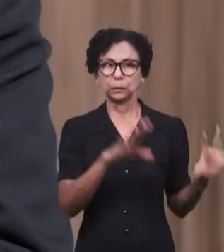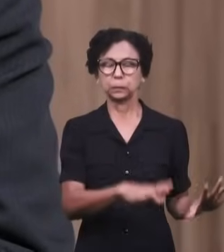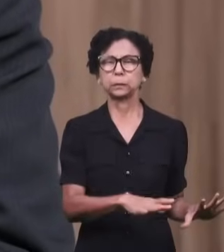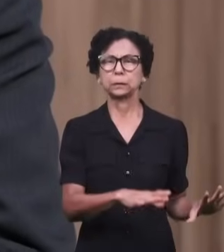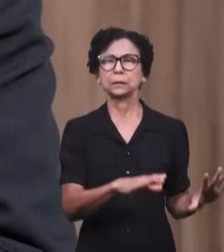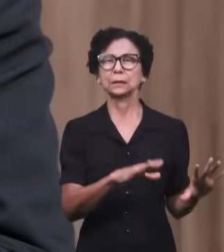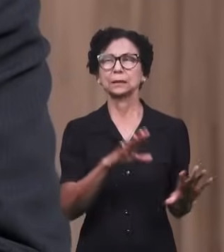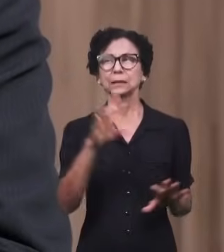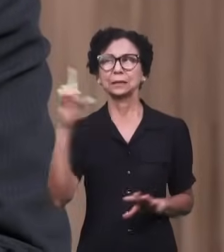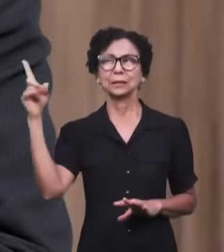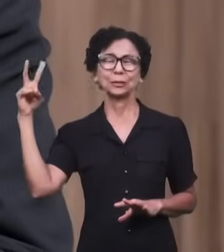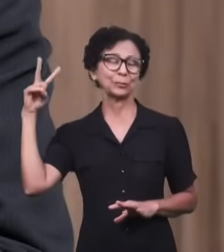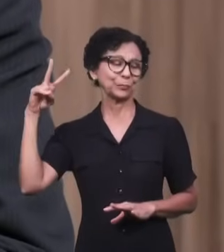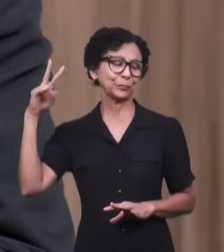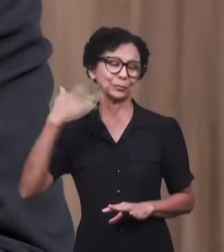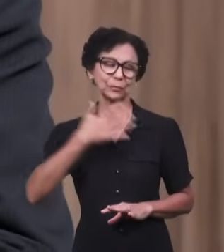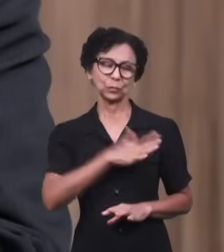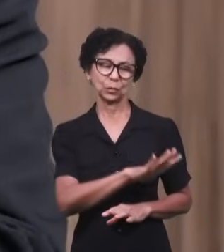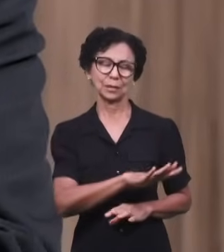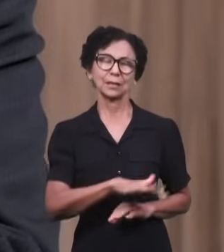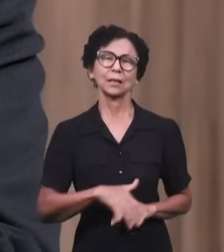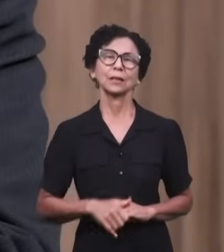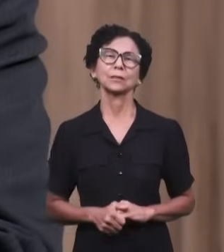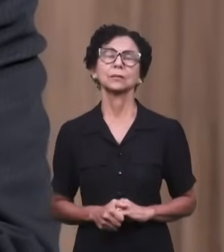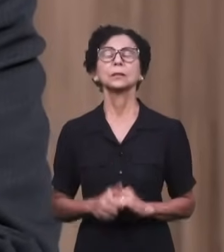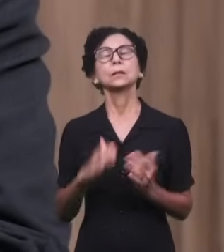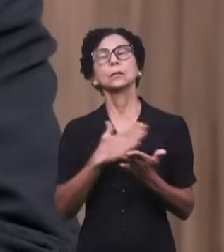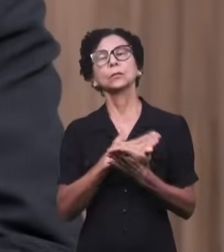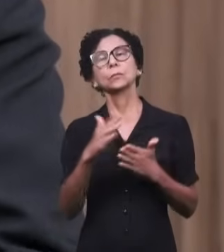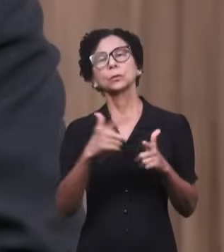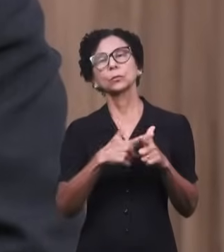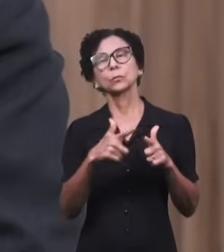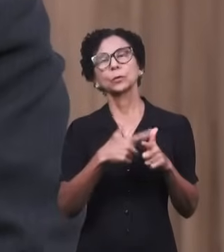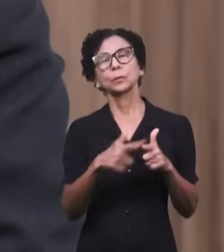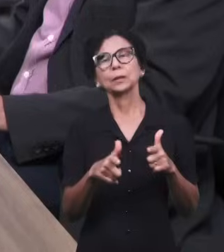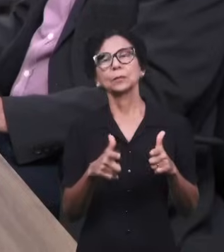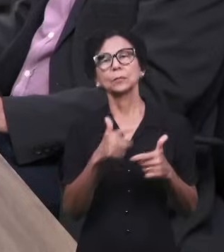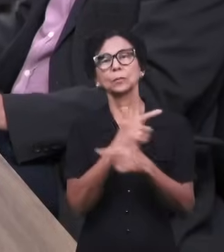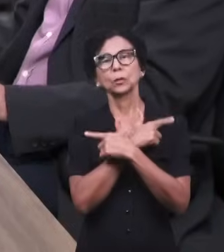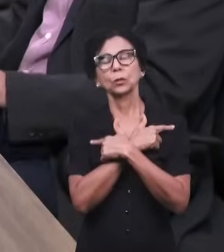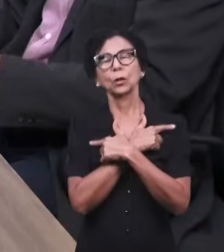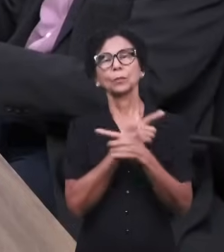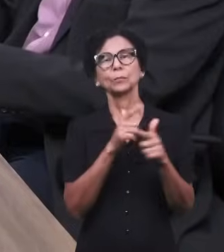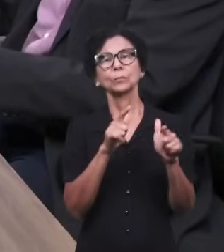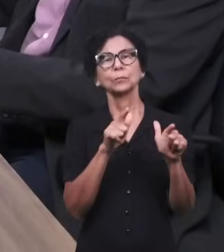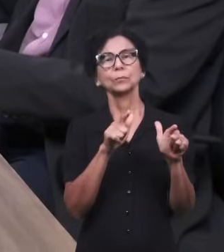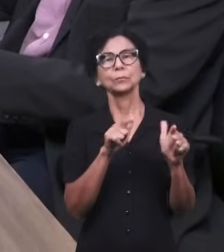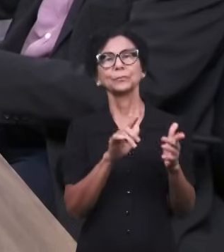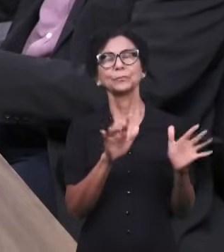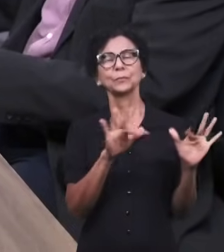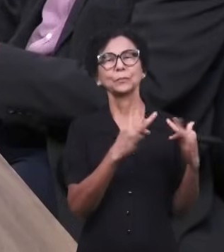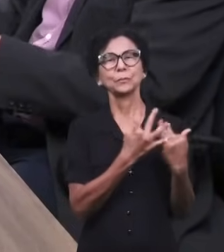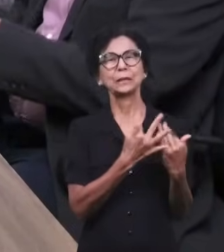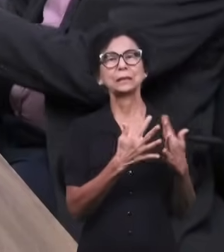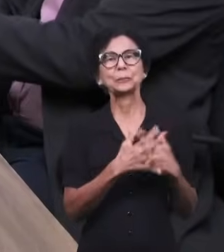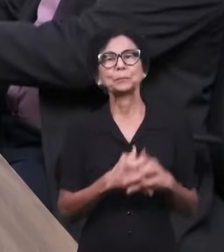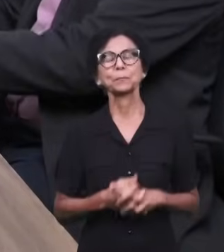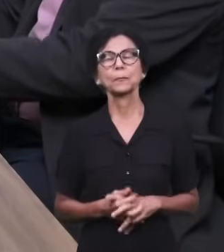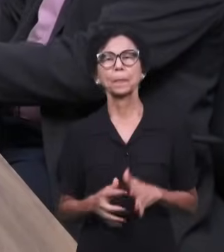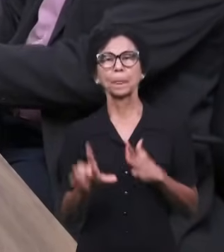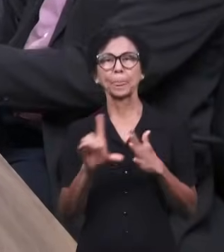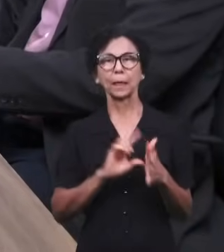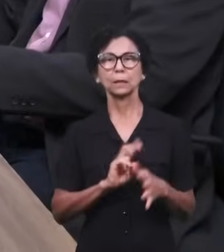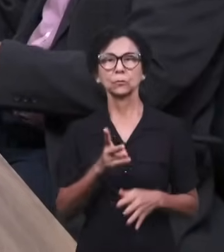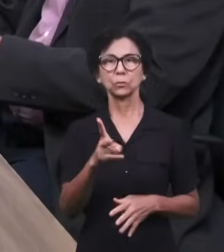dos problemas que Ló enfrentou junto com a sua família. Antes de nós